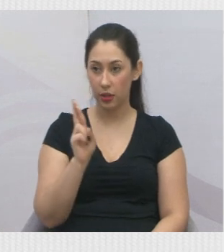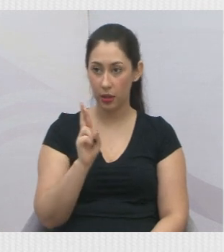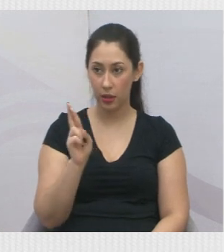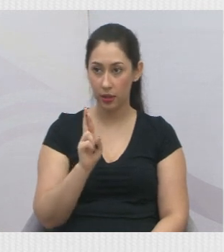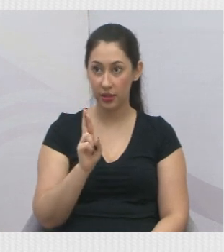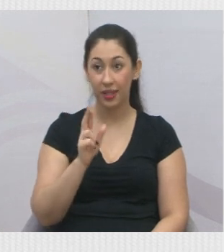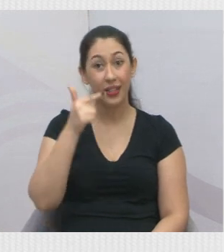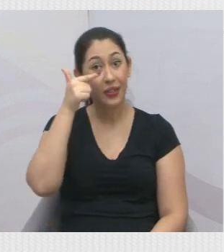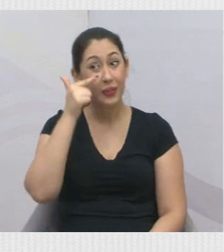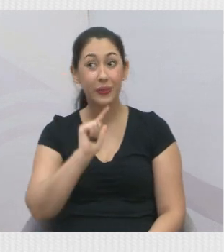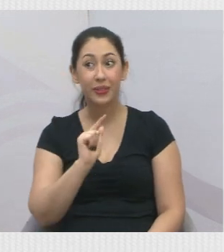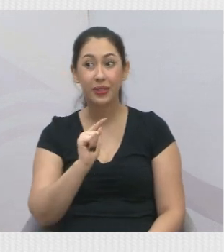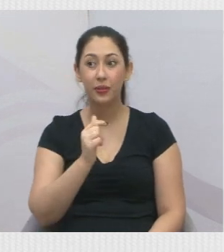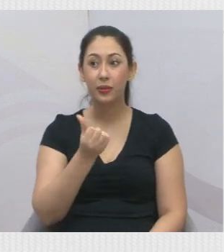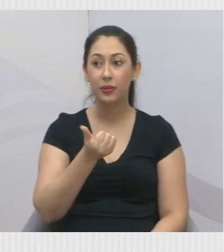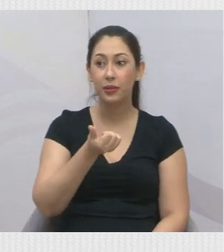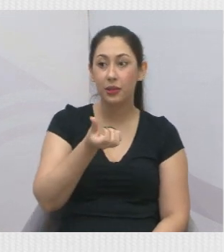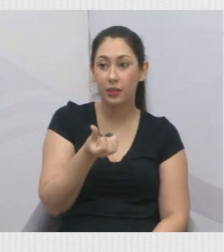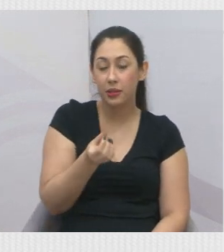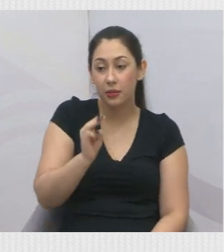R$ 103.445.000, realizado